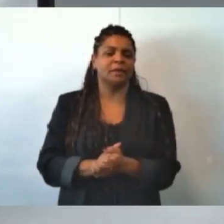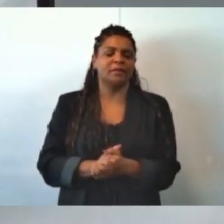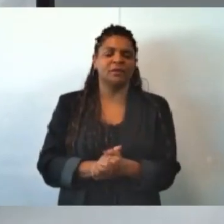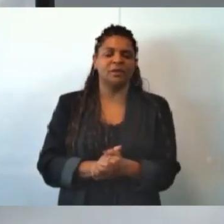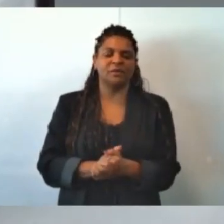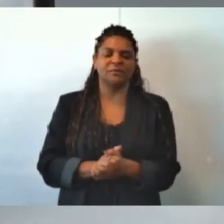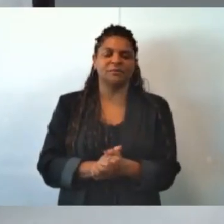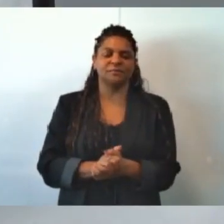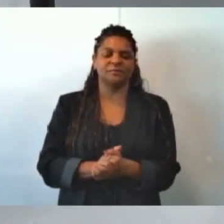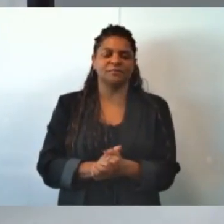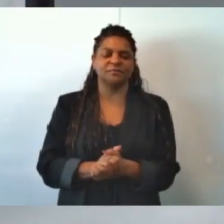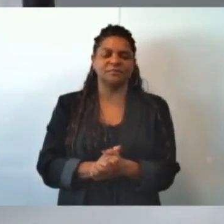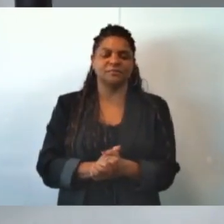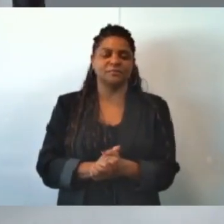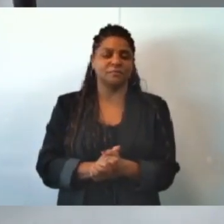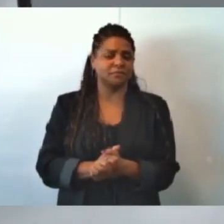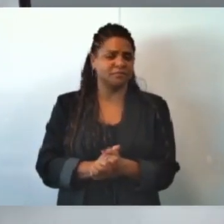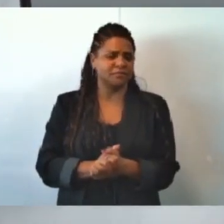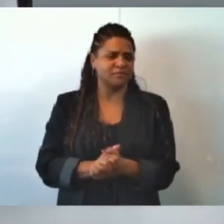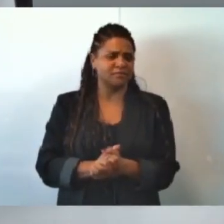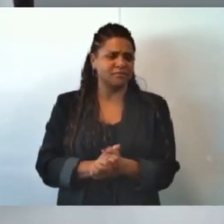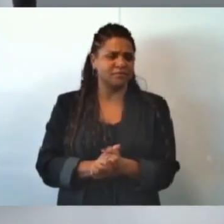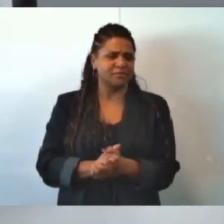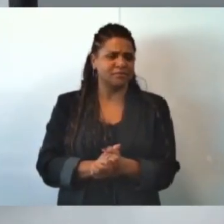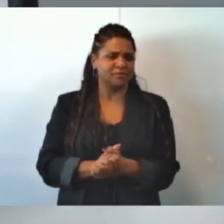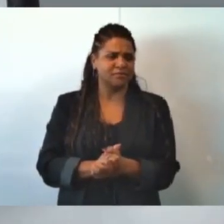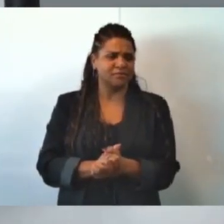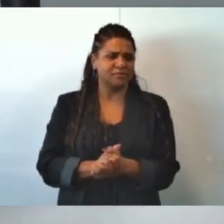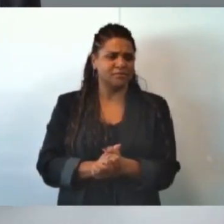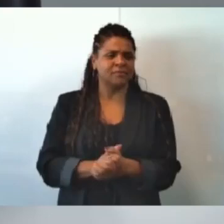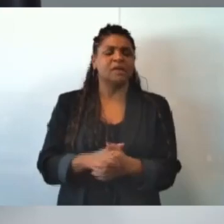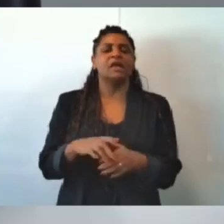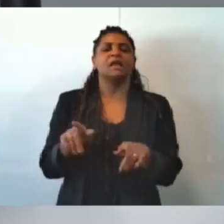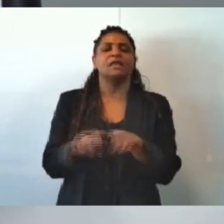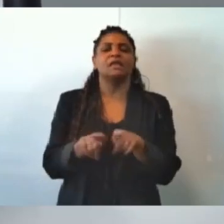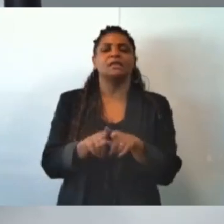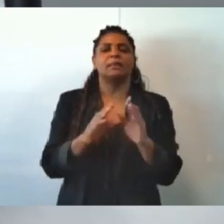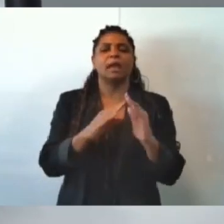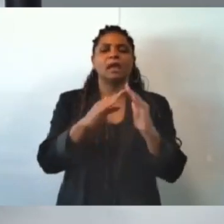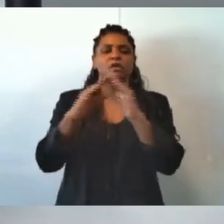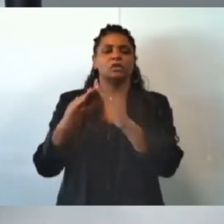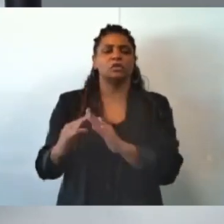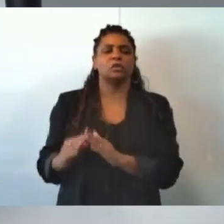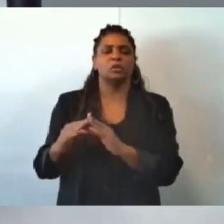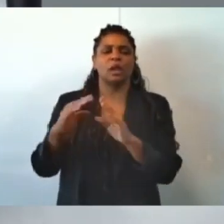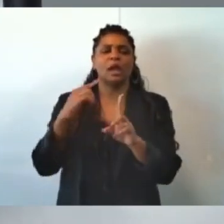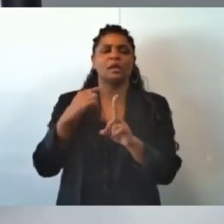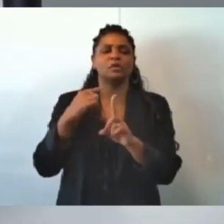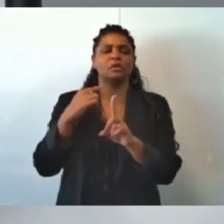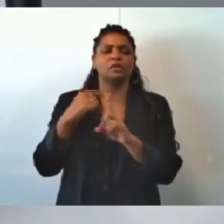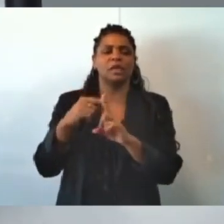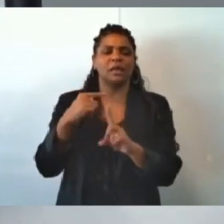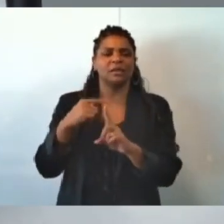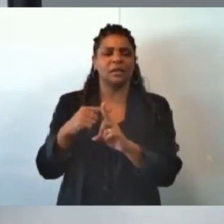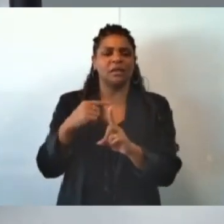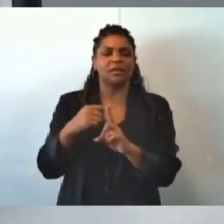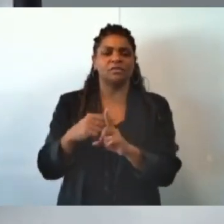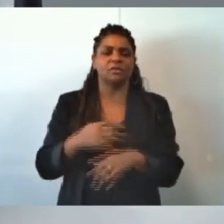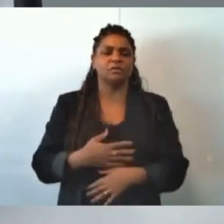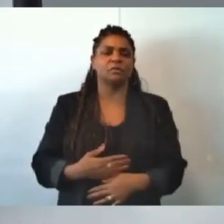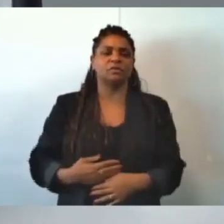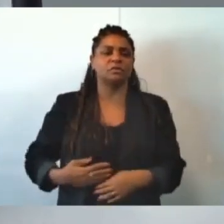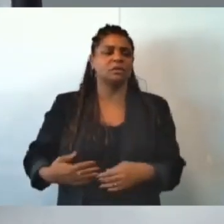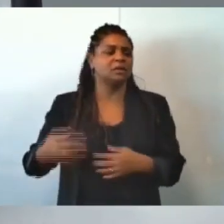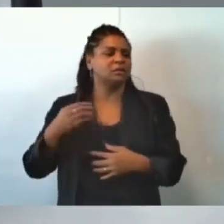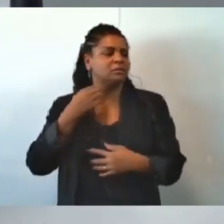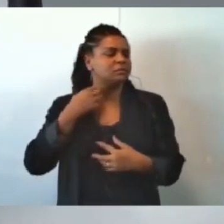praticando certos atos lá que não convinha. Então, tirando por essa base. Então, nós estamos numa rua ali que vão ter 12 bares lá,